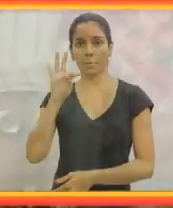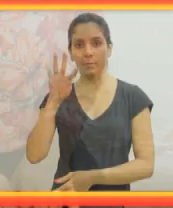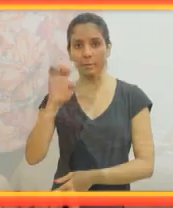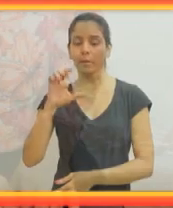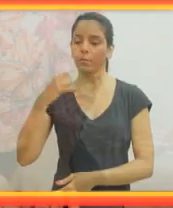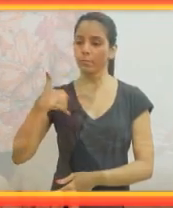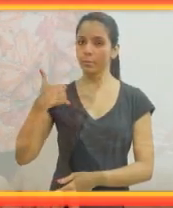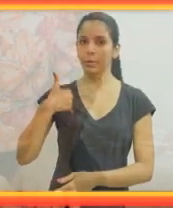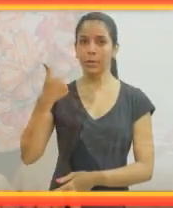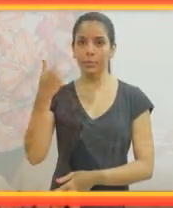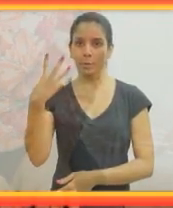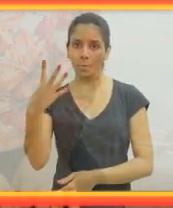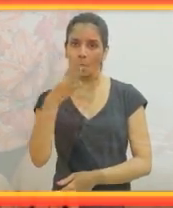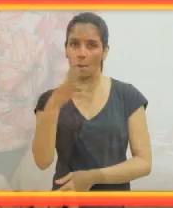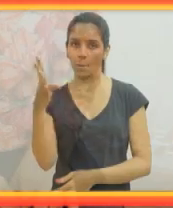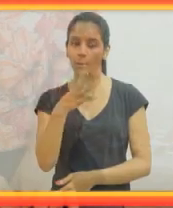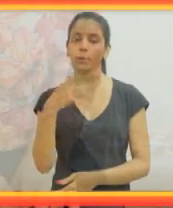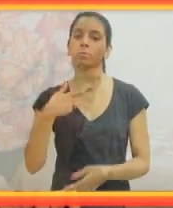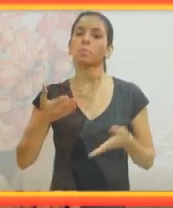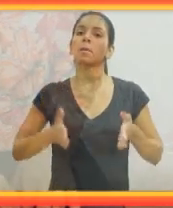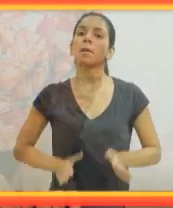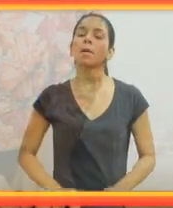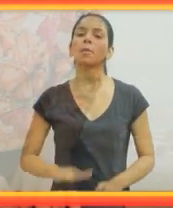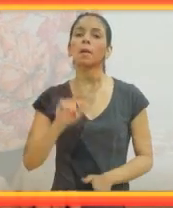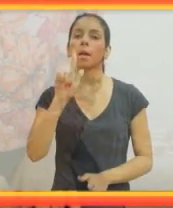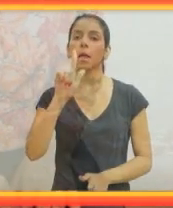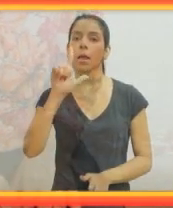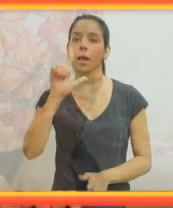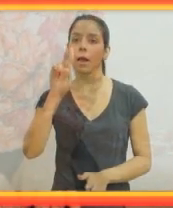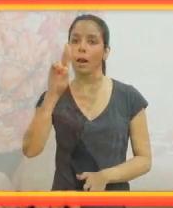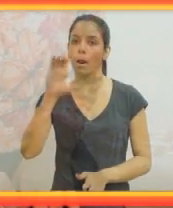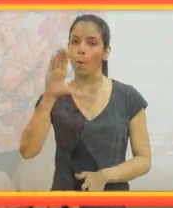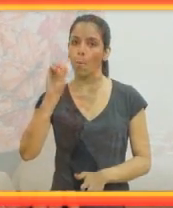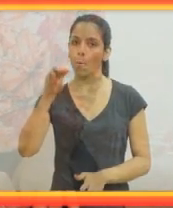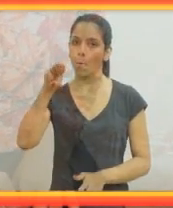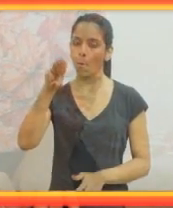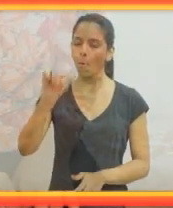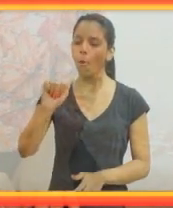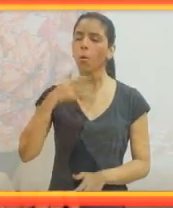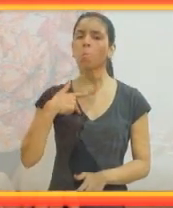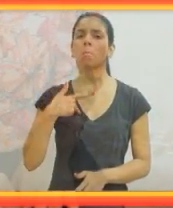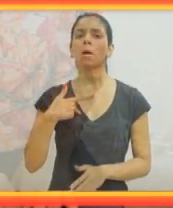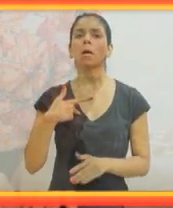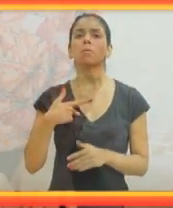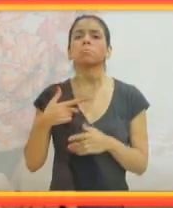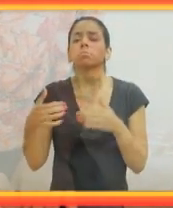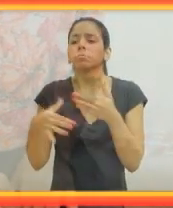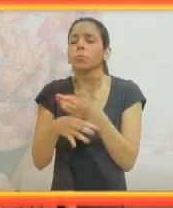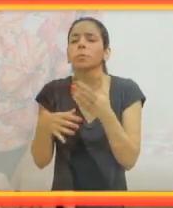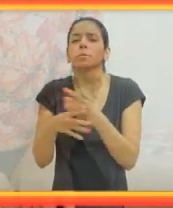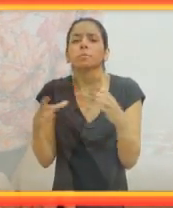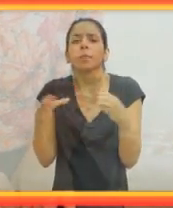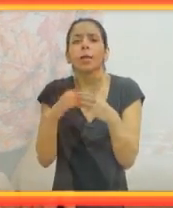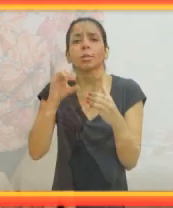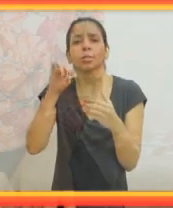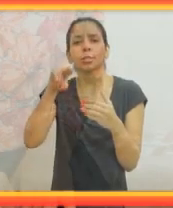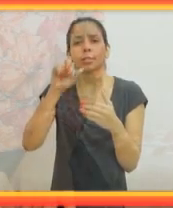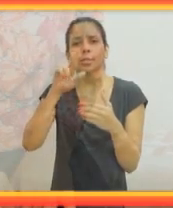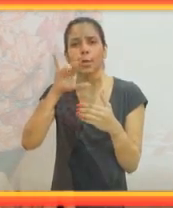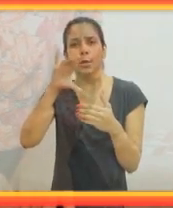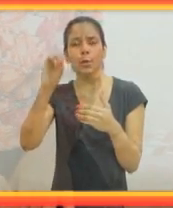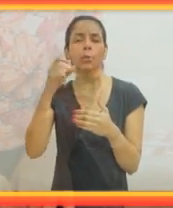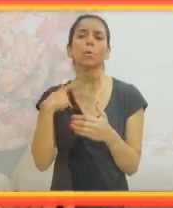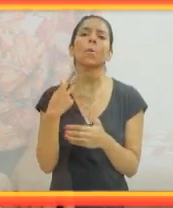Ivonete Euclides, eu tenho 44 anos. Eu nasci com glaucoma